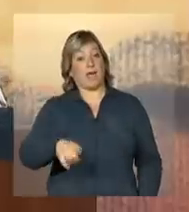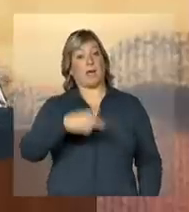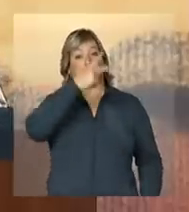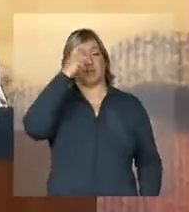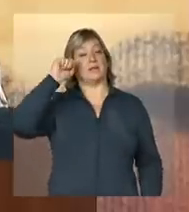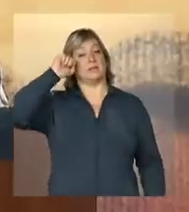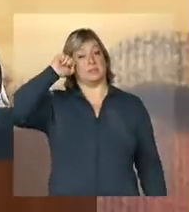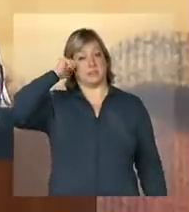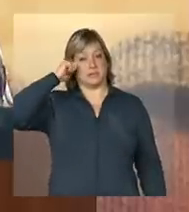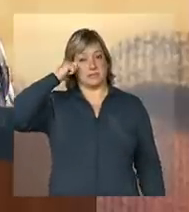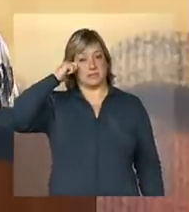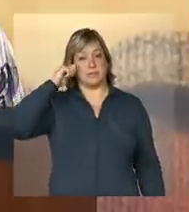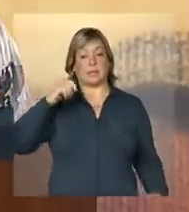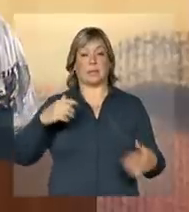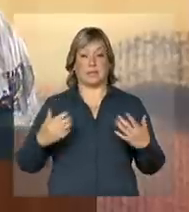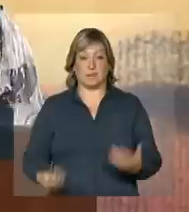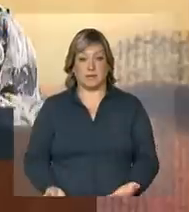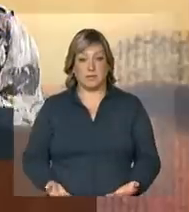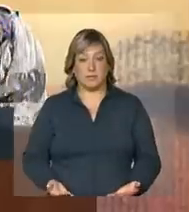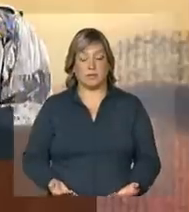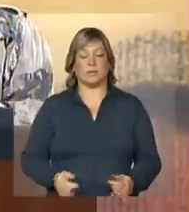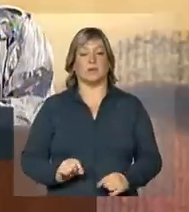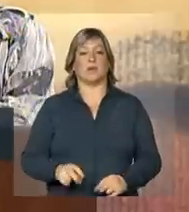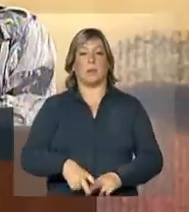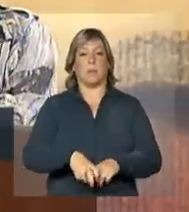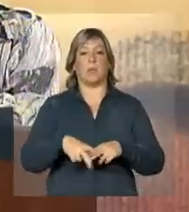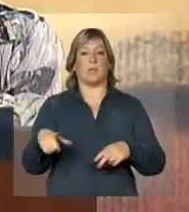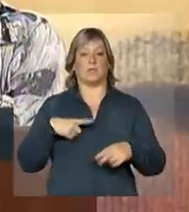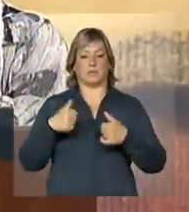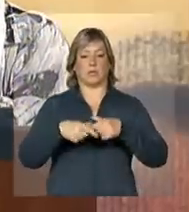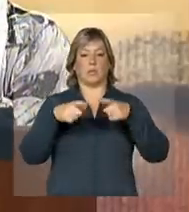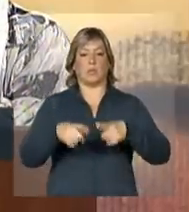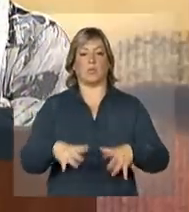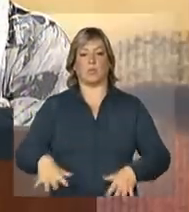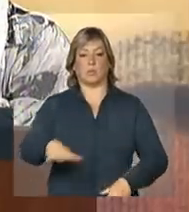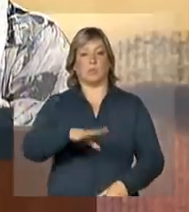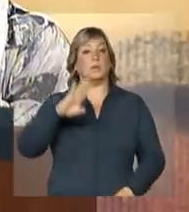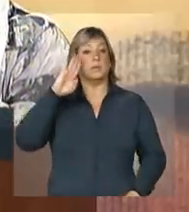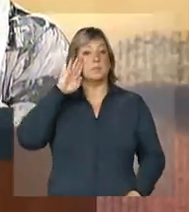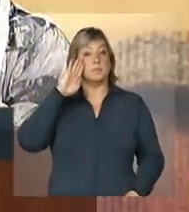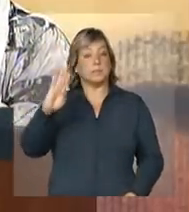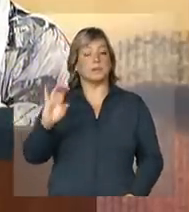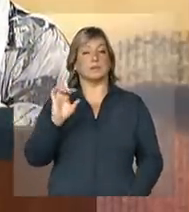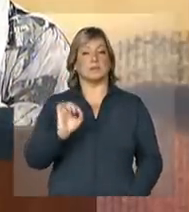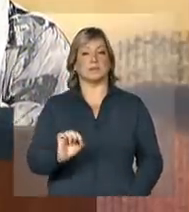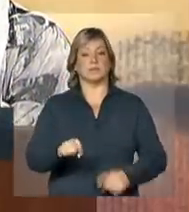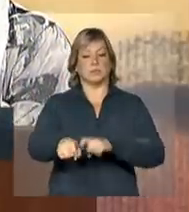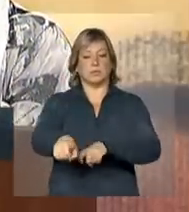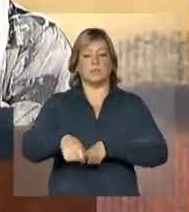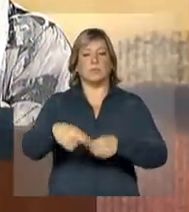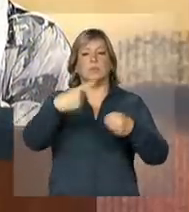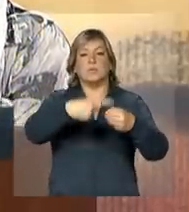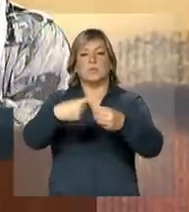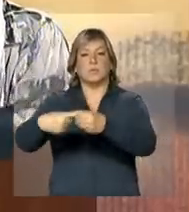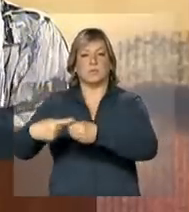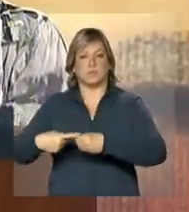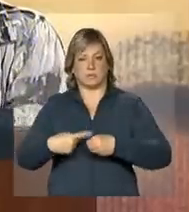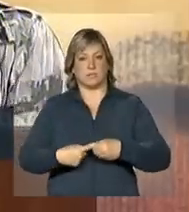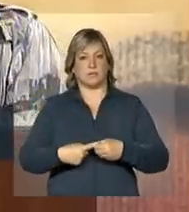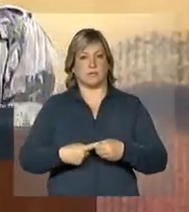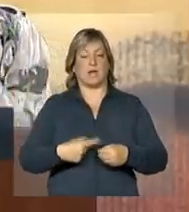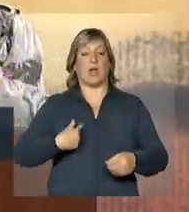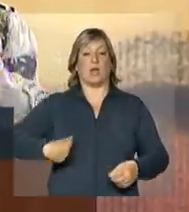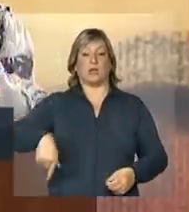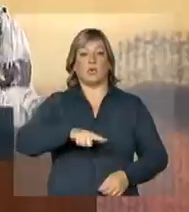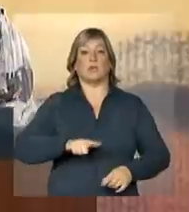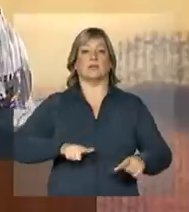negras portanto e por se localizarem principalmente no Rural a a nossa